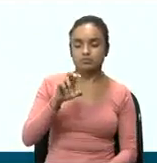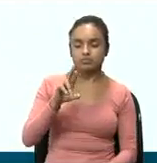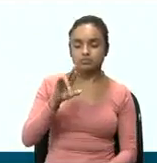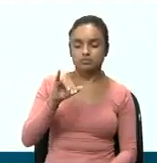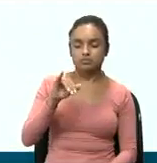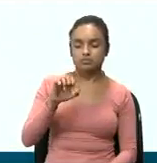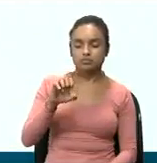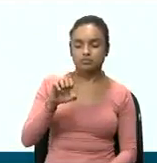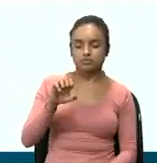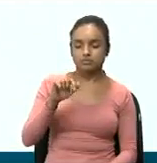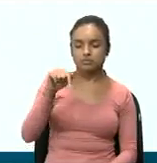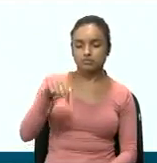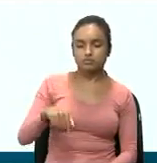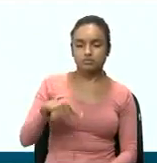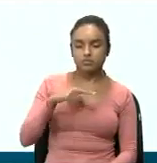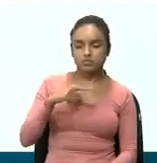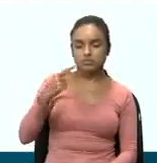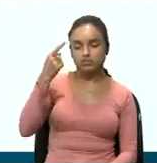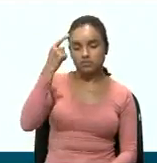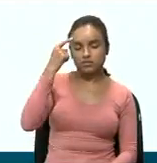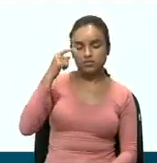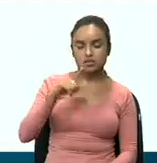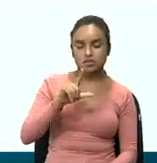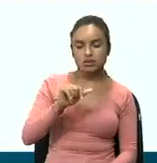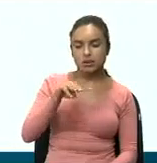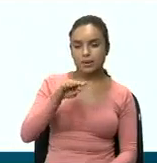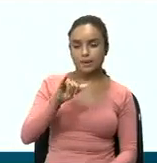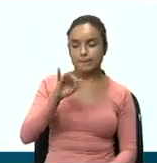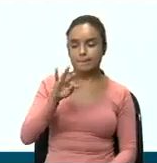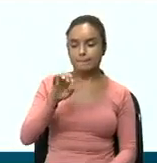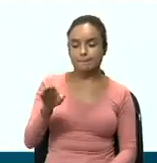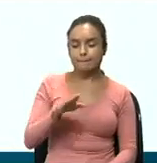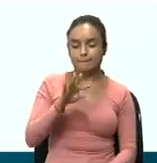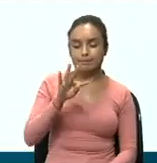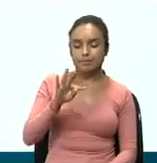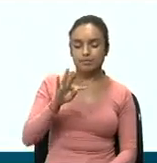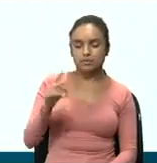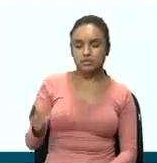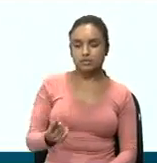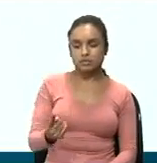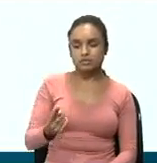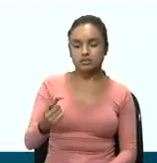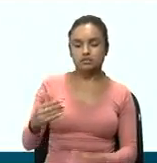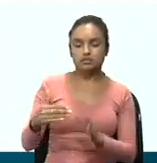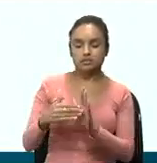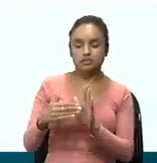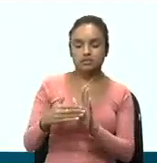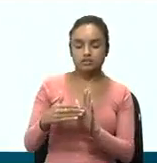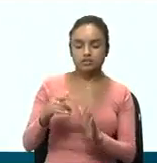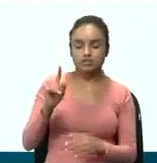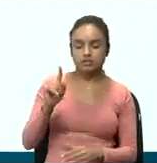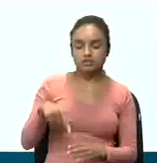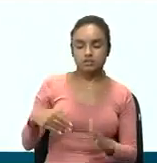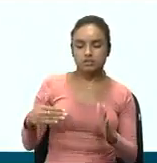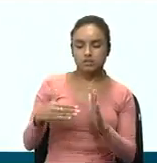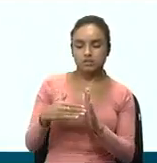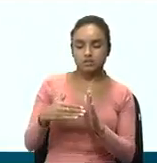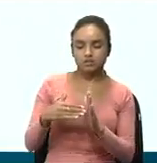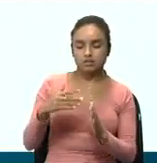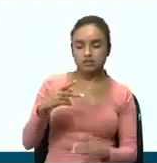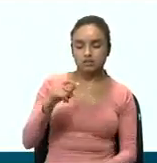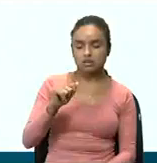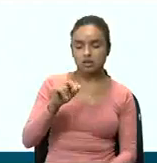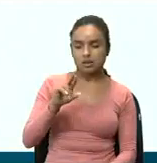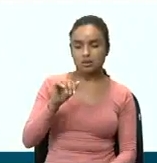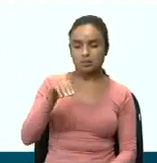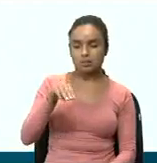integral imprópria, nós vamos pensar como limite de t tendendo ao infinito, de 1 até um parâmetro t, de 1 sobre 2n mais